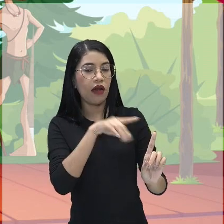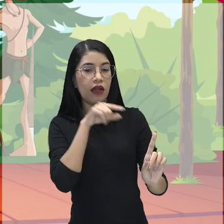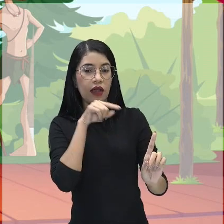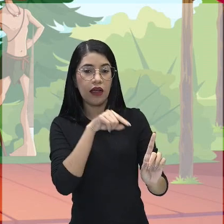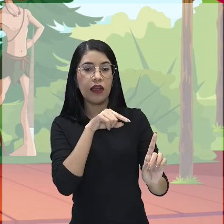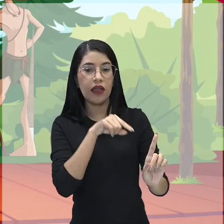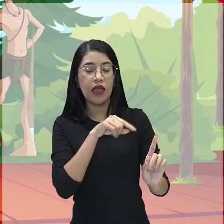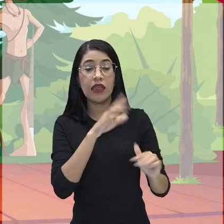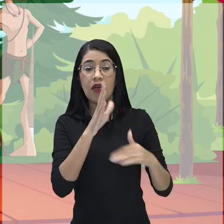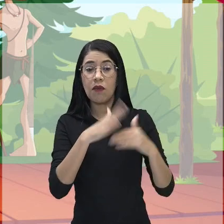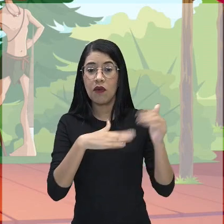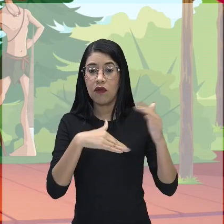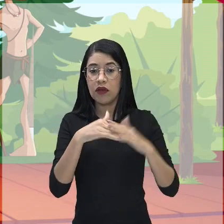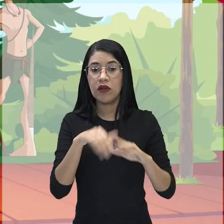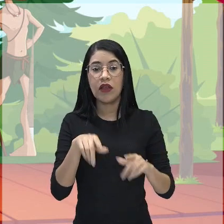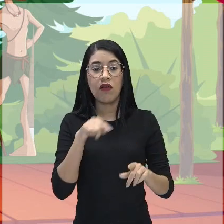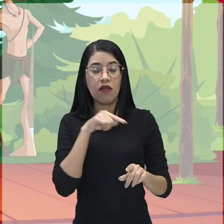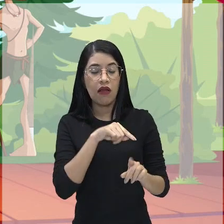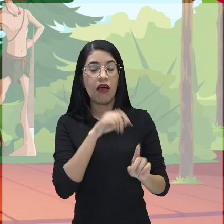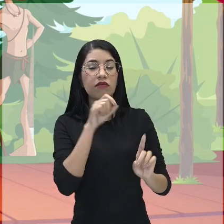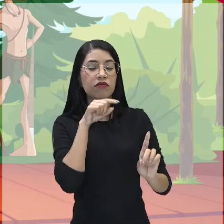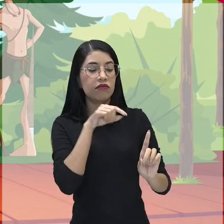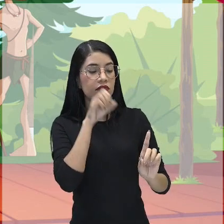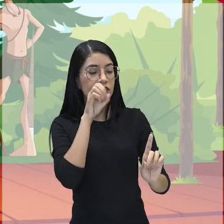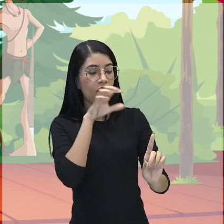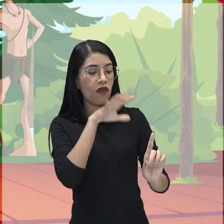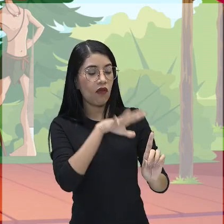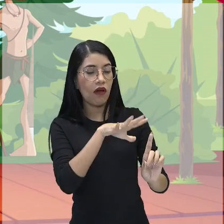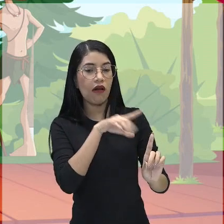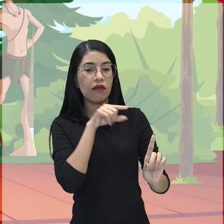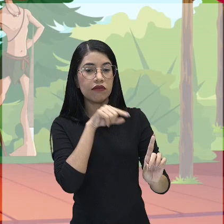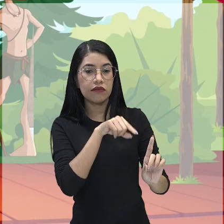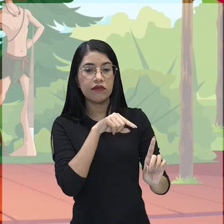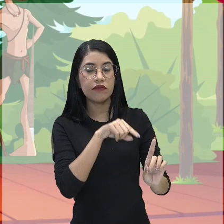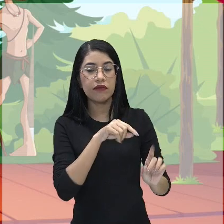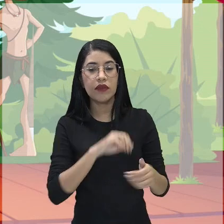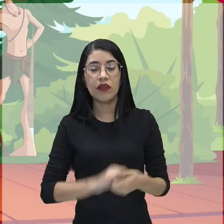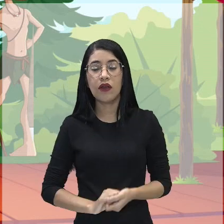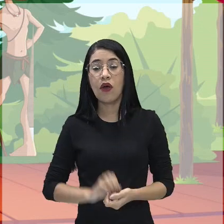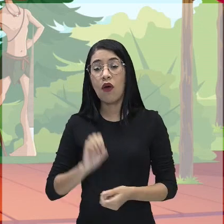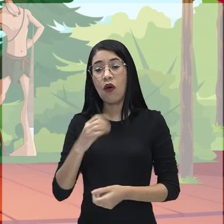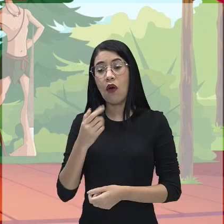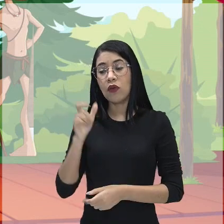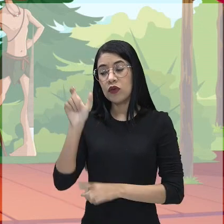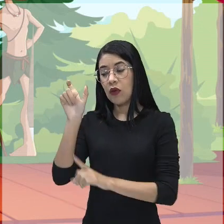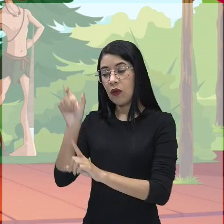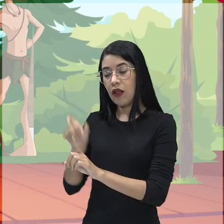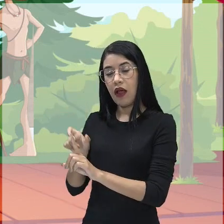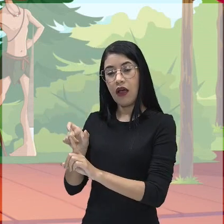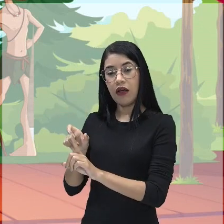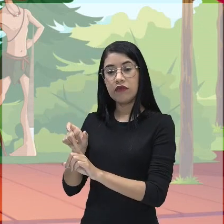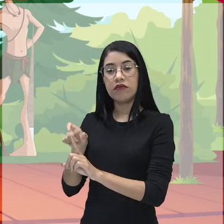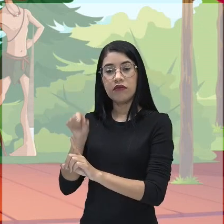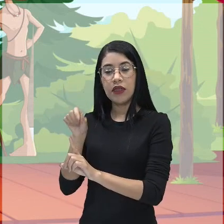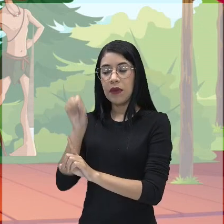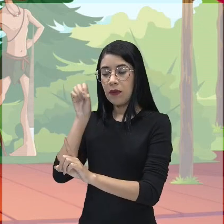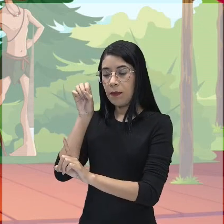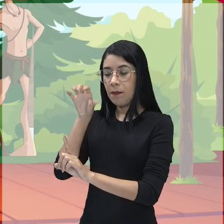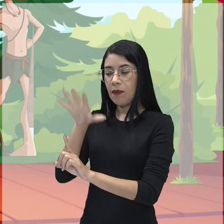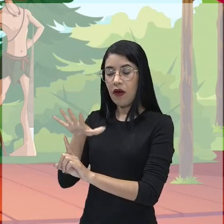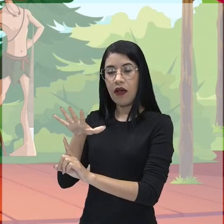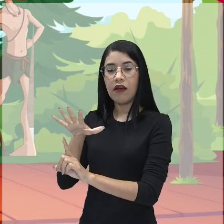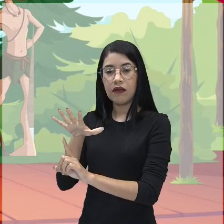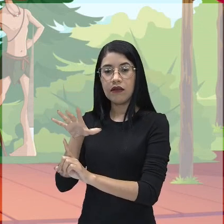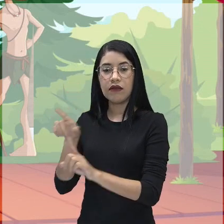é um profissional, colocaria o canhão de luz sobre o caçador. Ah, agora só é a vez do curupira, então colocaria o